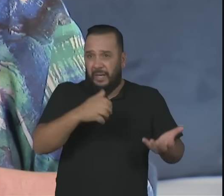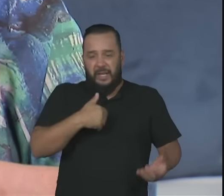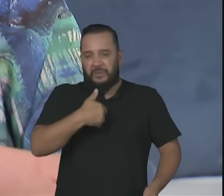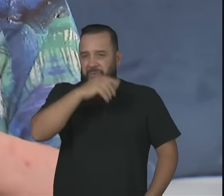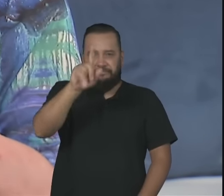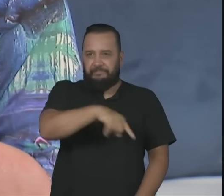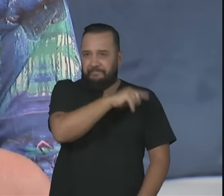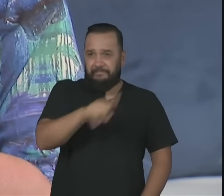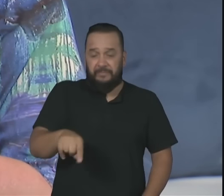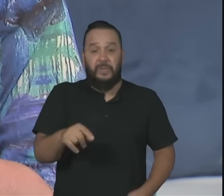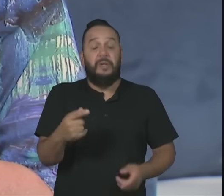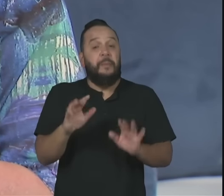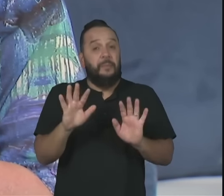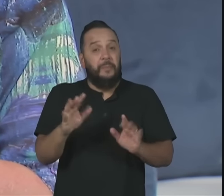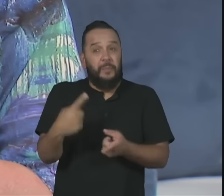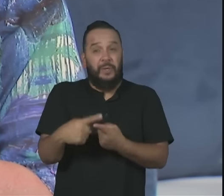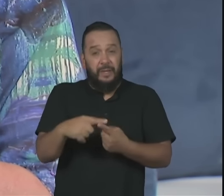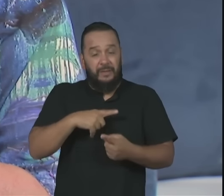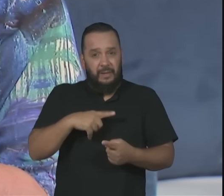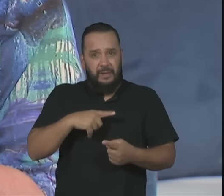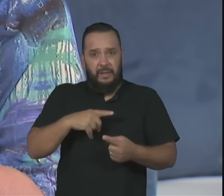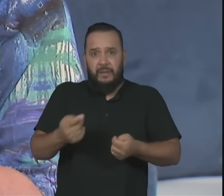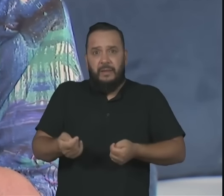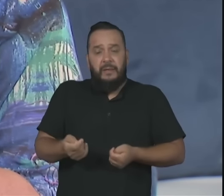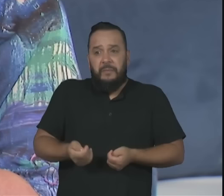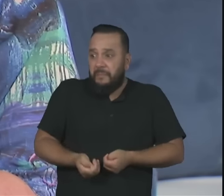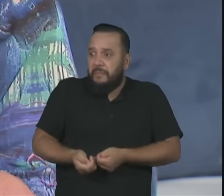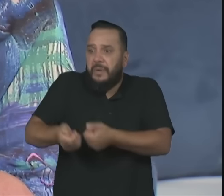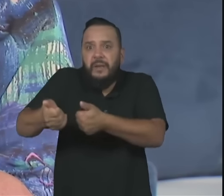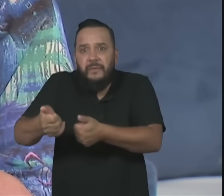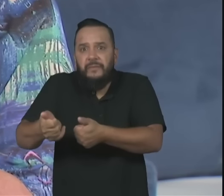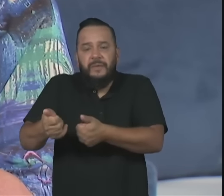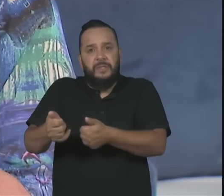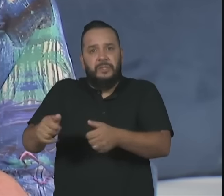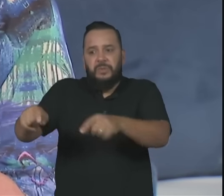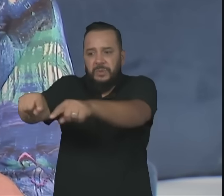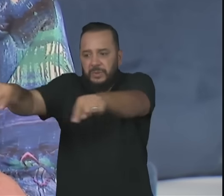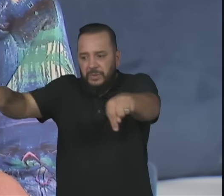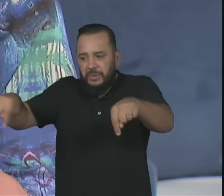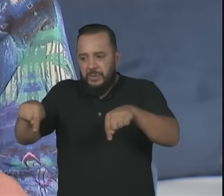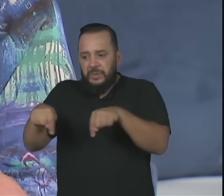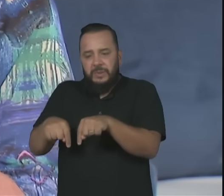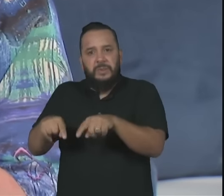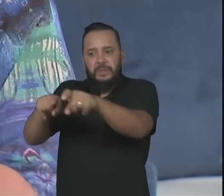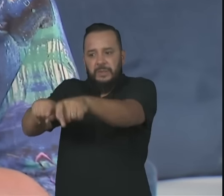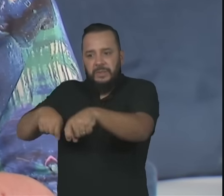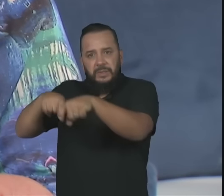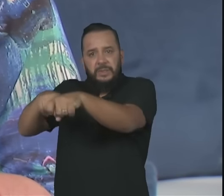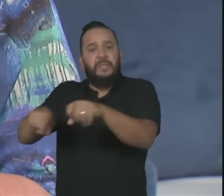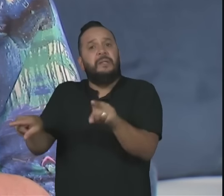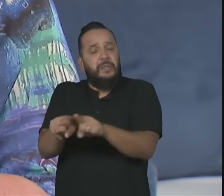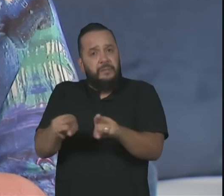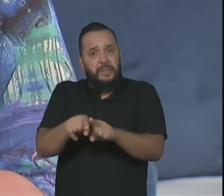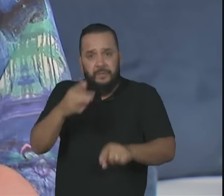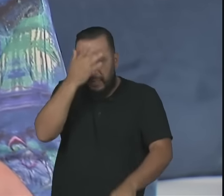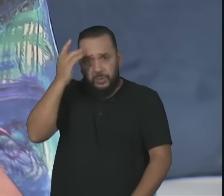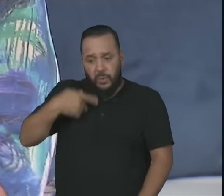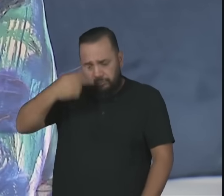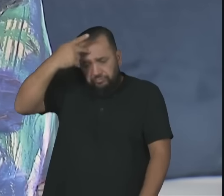licença, a licença que é por adesão e compromisso, que é um autolicenciamento meramente